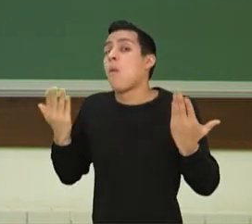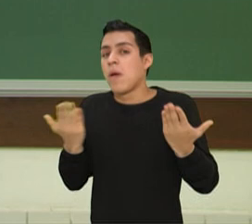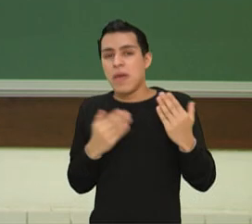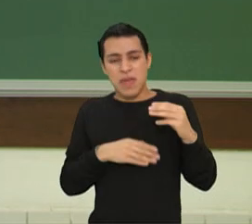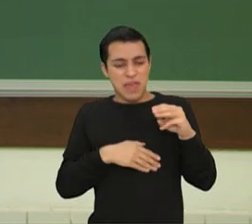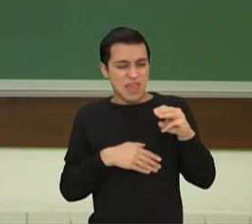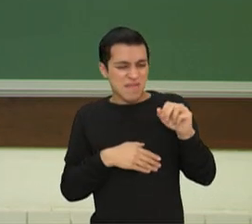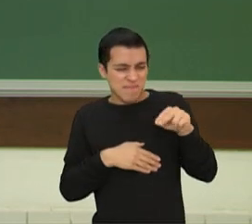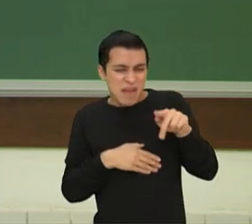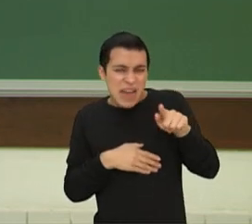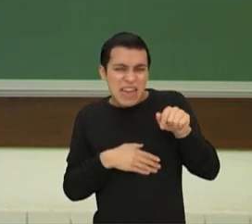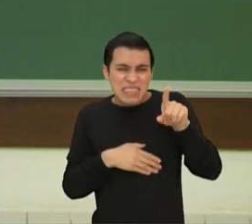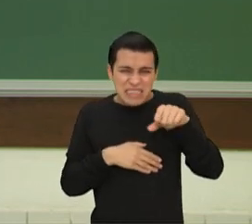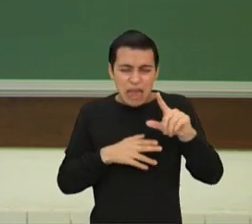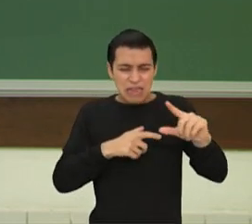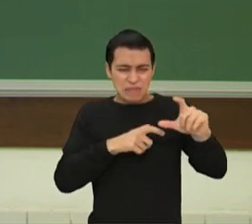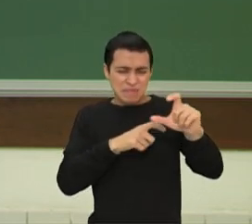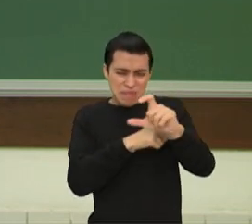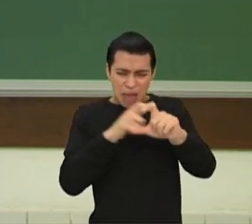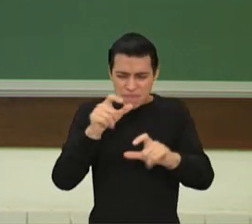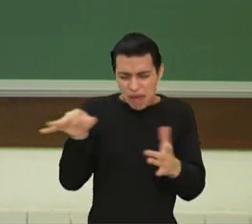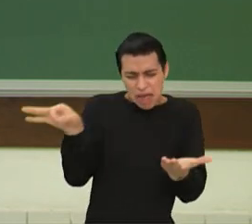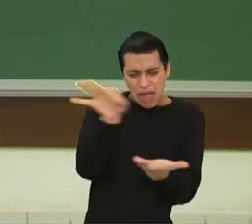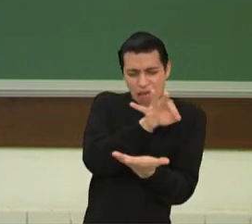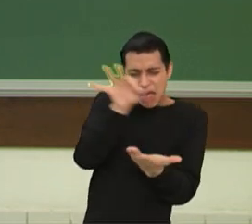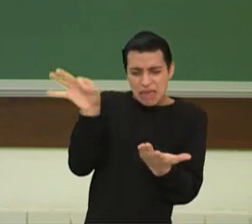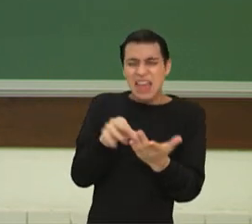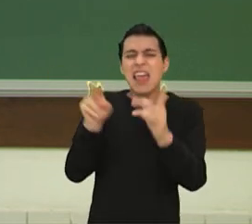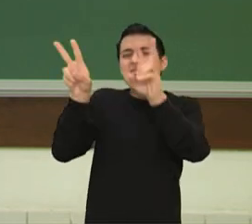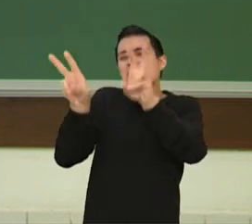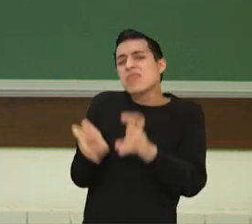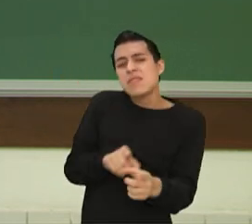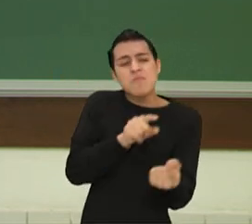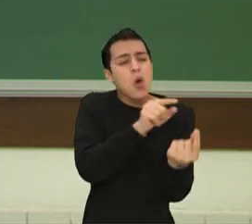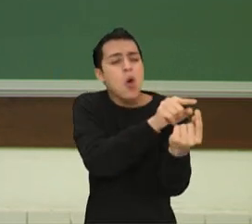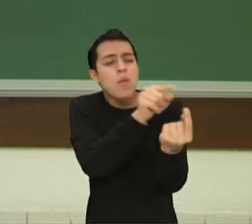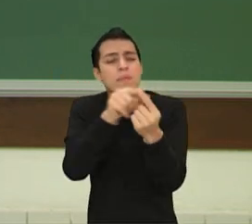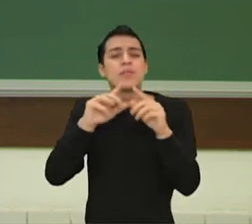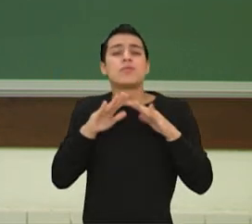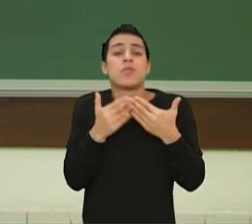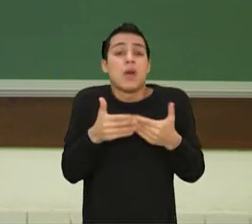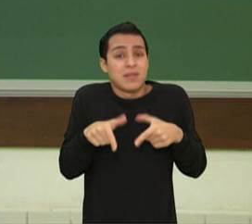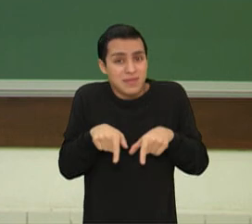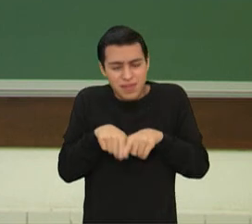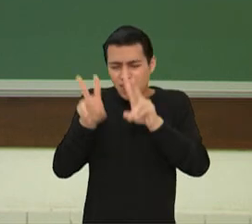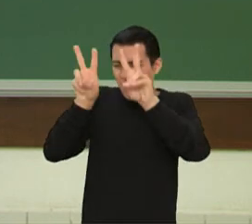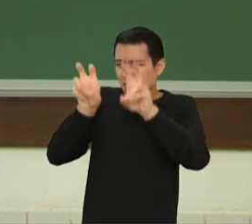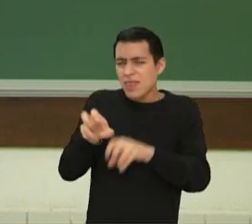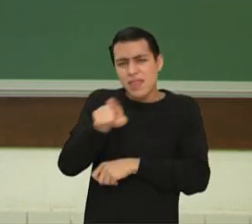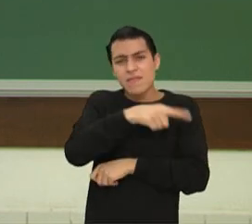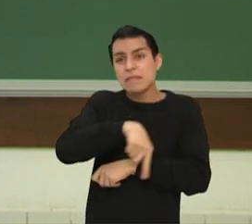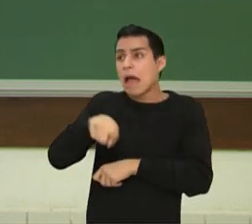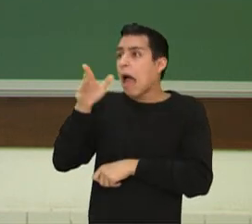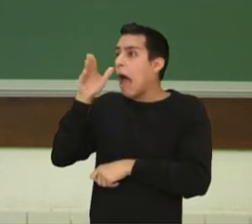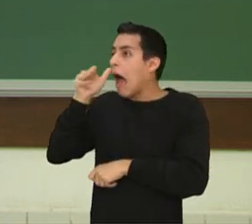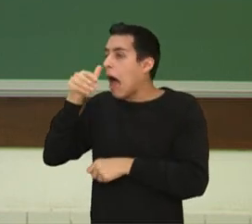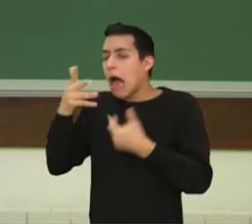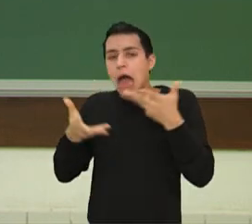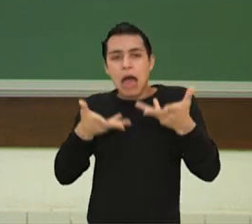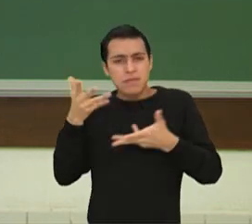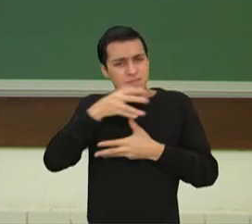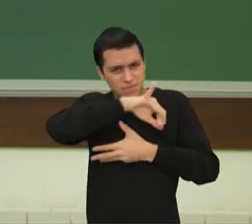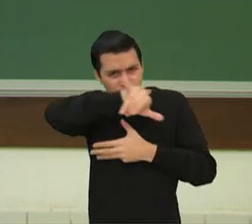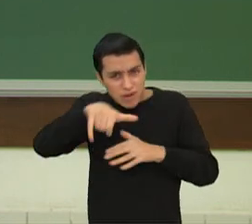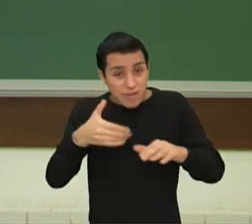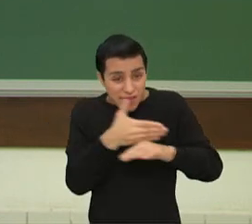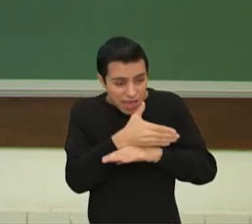mangá. Então temos temas que fazem parte do dia a dia escolar e também são temas que vocês têm muita curiosidade. Então